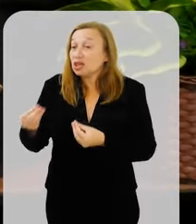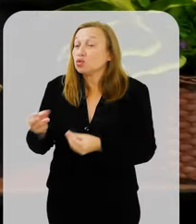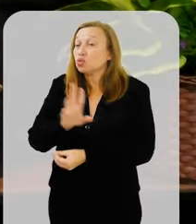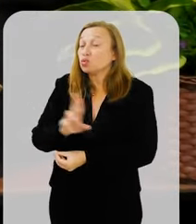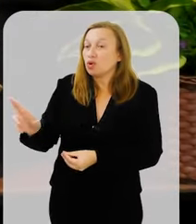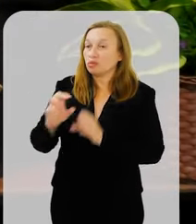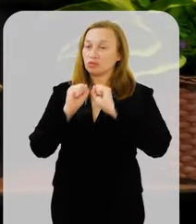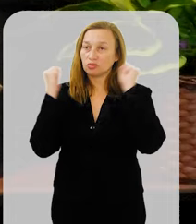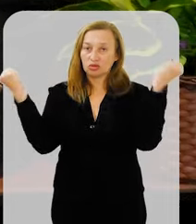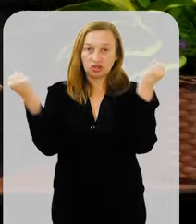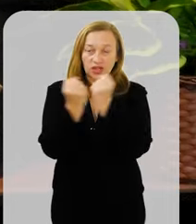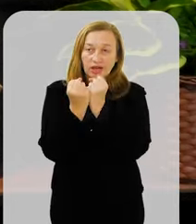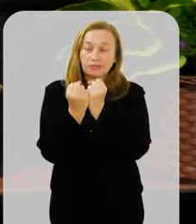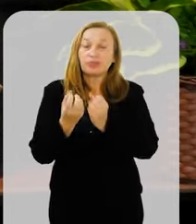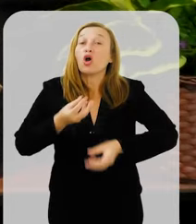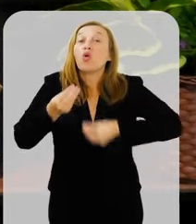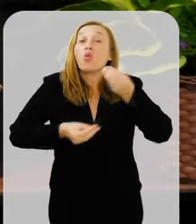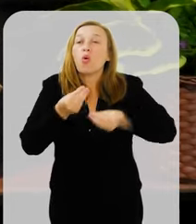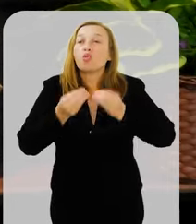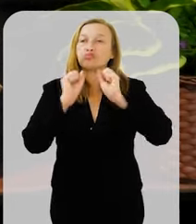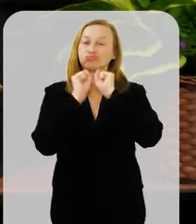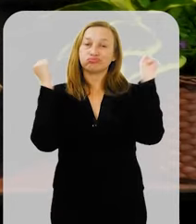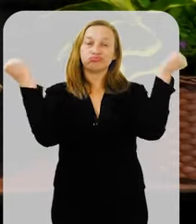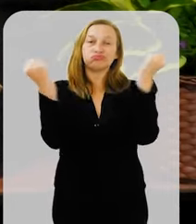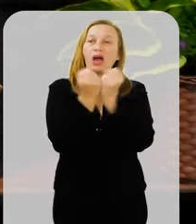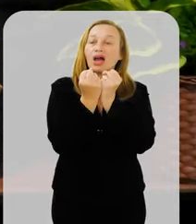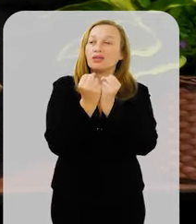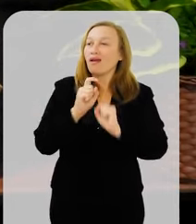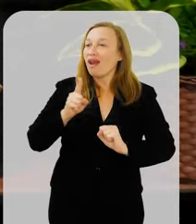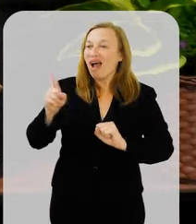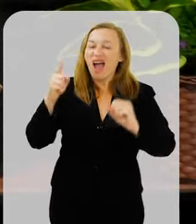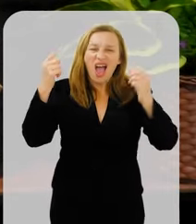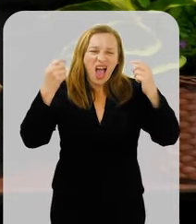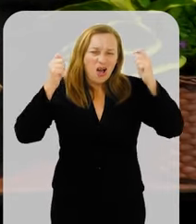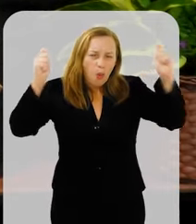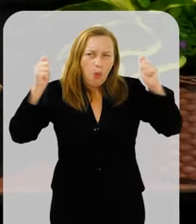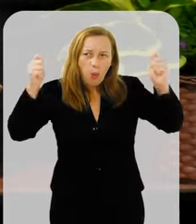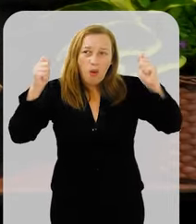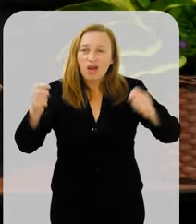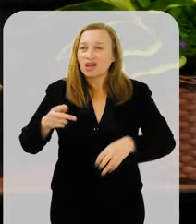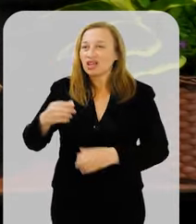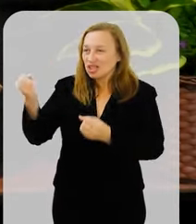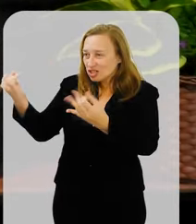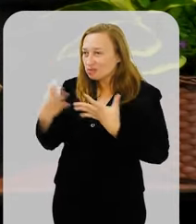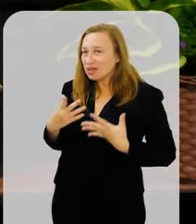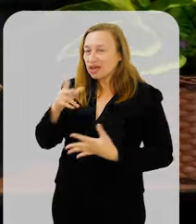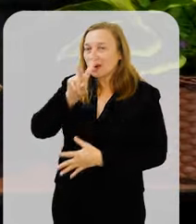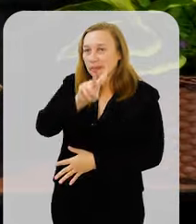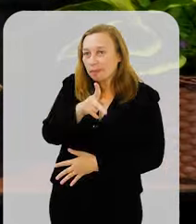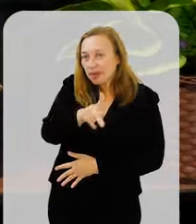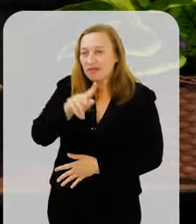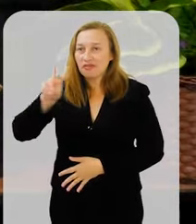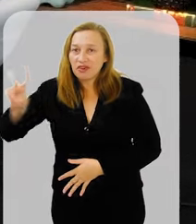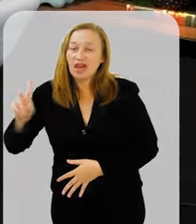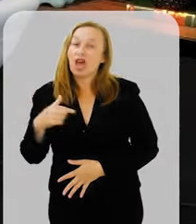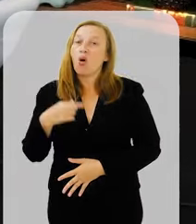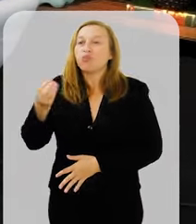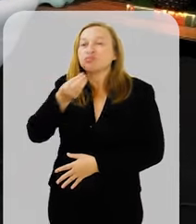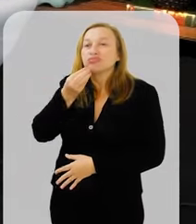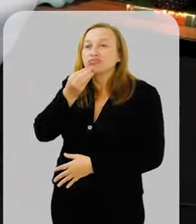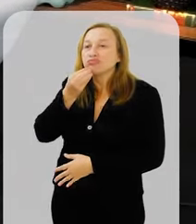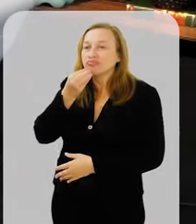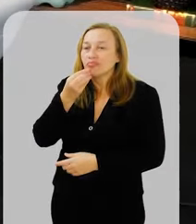dando esse o nome do estádio de Maricá. Como é que é o estádio de Maricá, torcida? Diz pra gente, PV. Então, eu tive a oportunidade